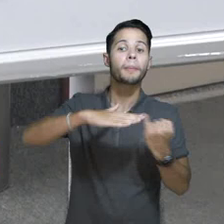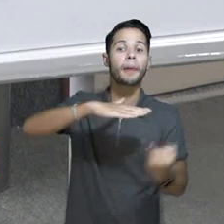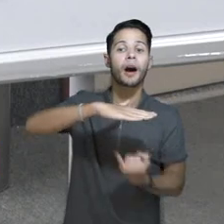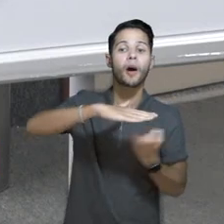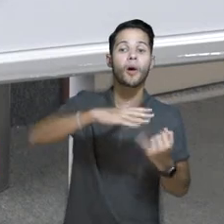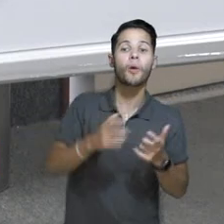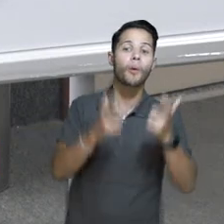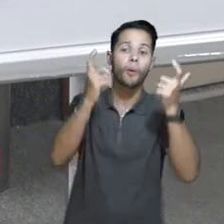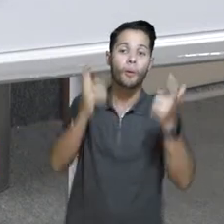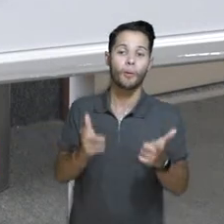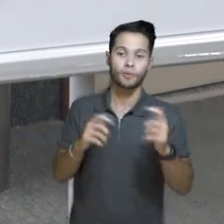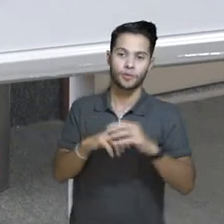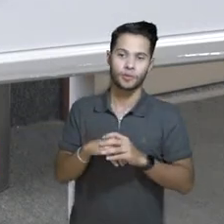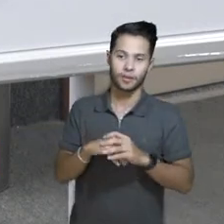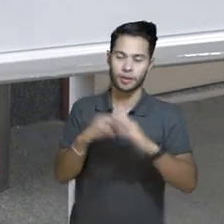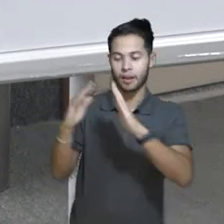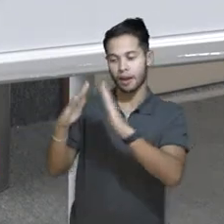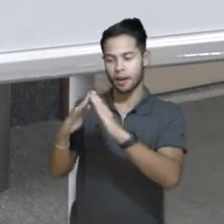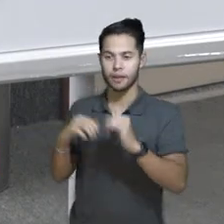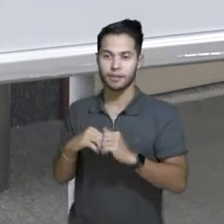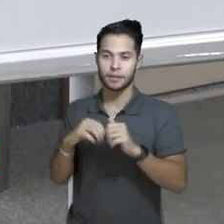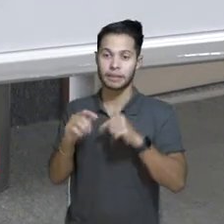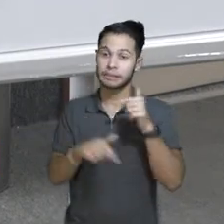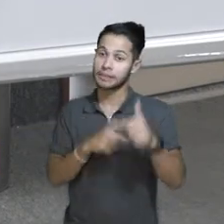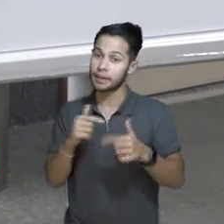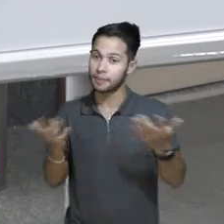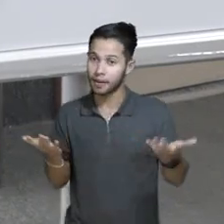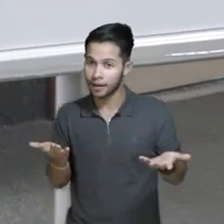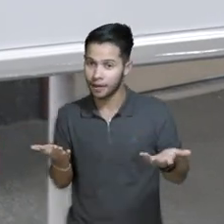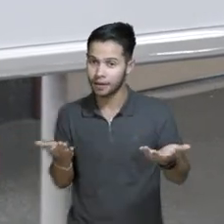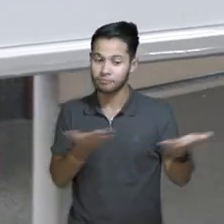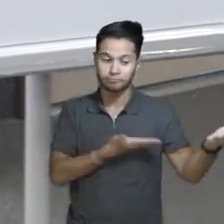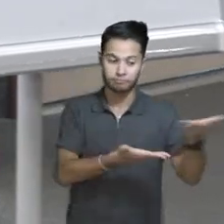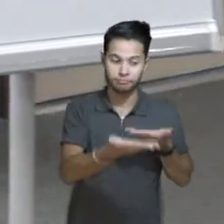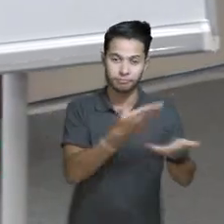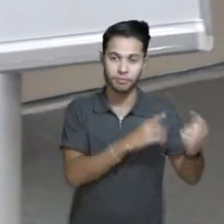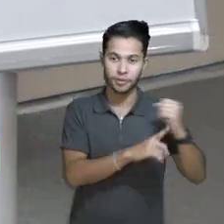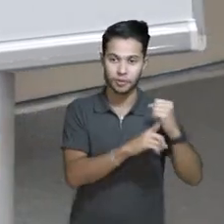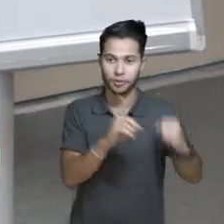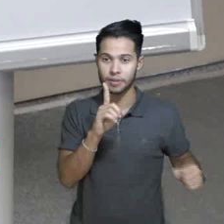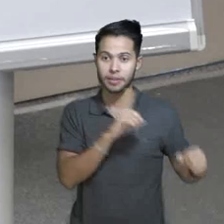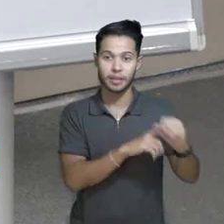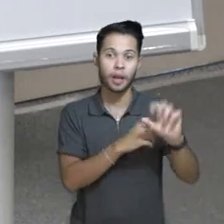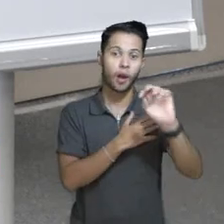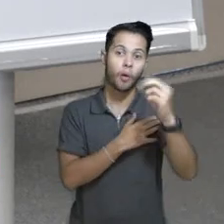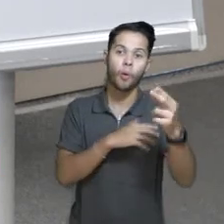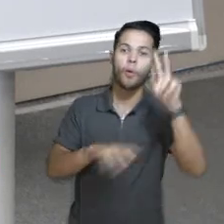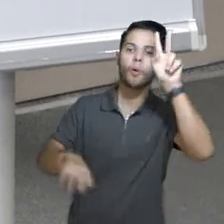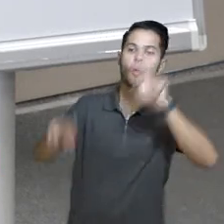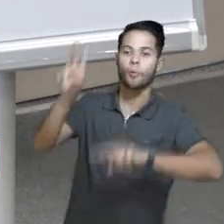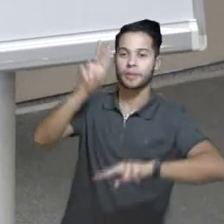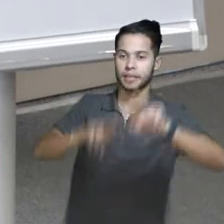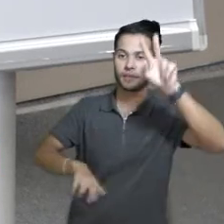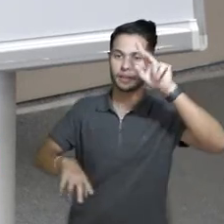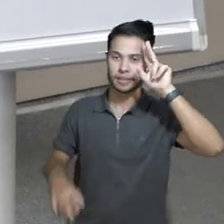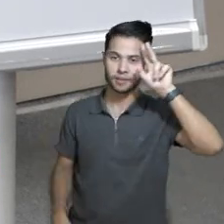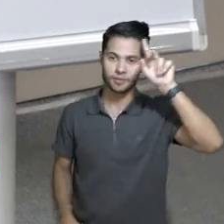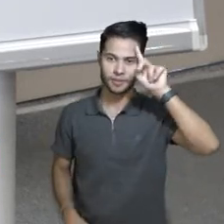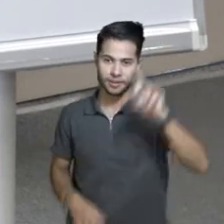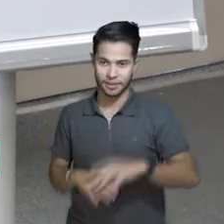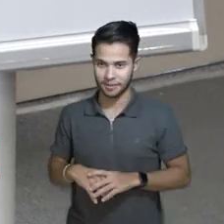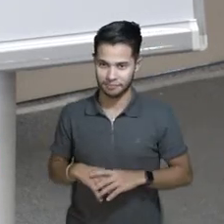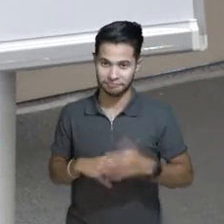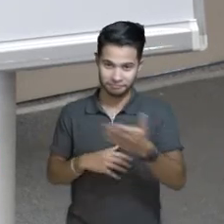informal em casa no trabalho em interações sociais ou pela observação do cotidiano lembro que vocês